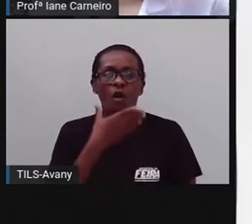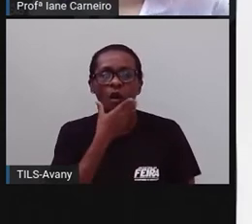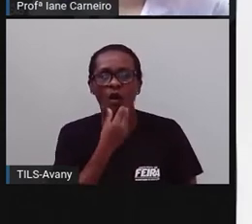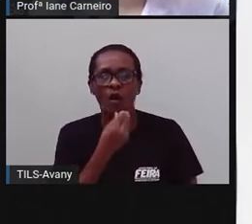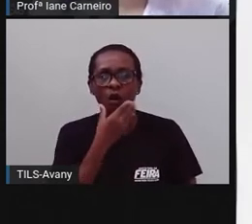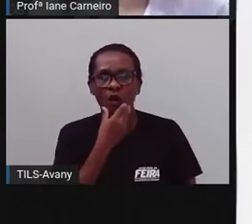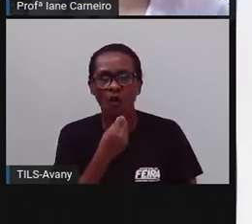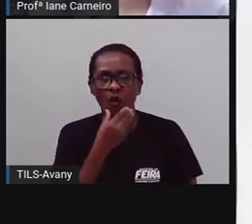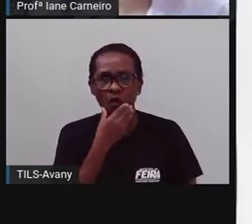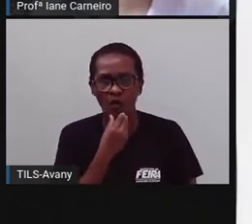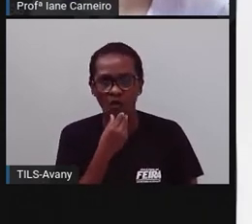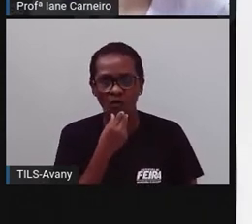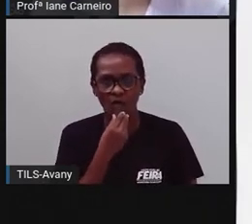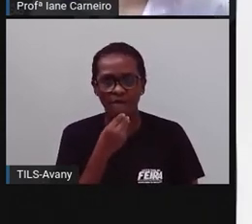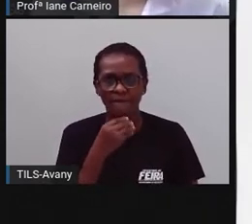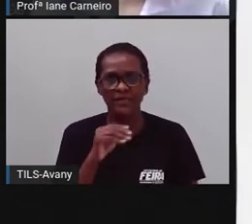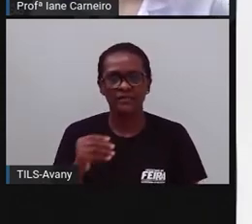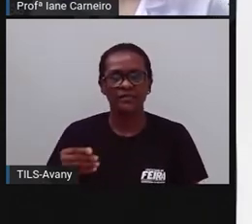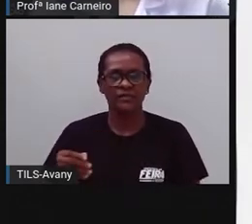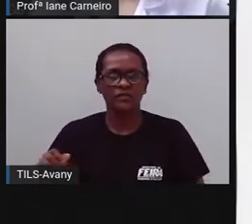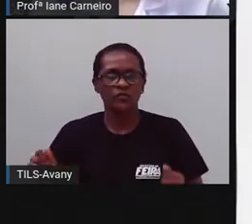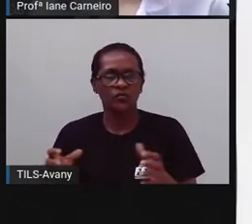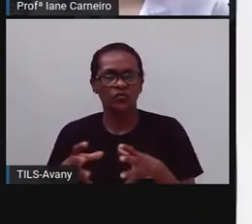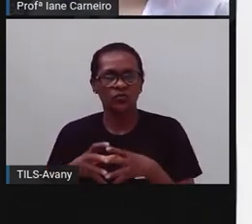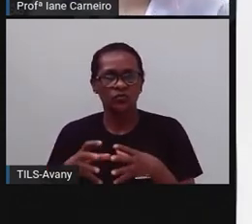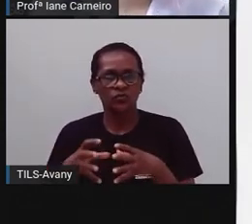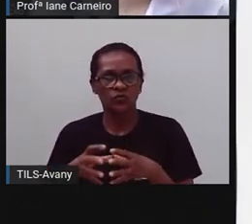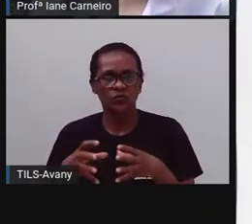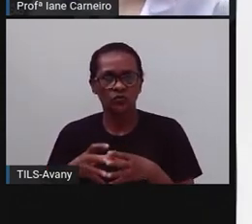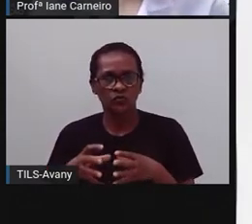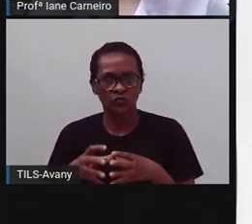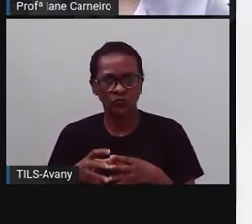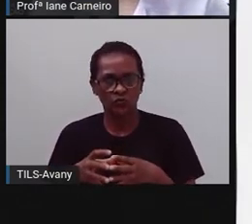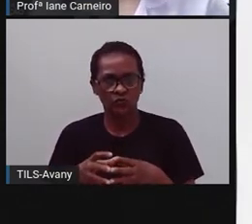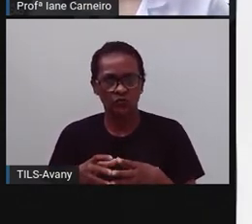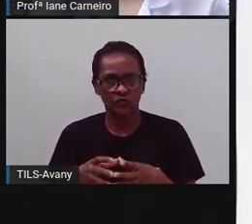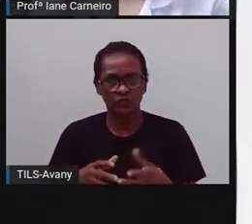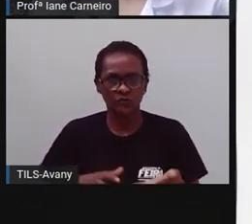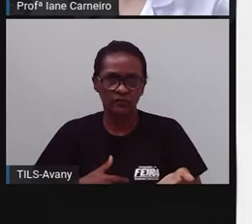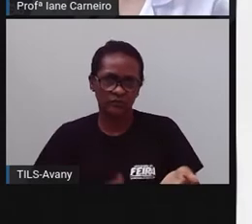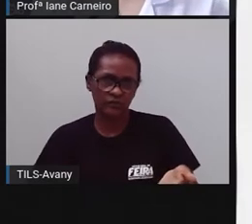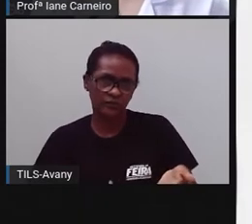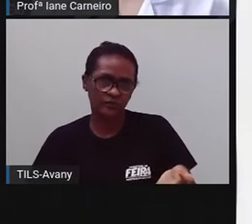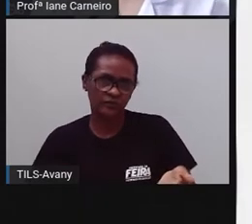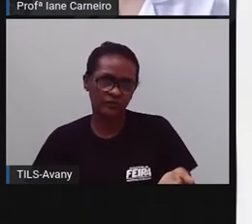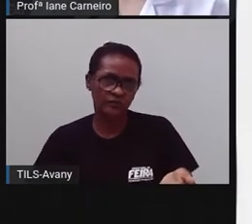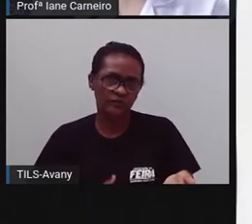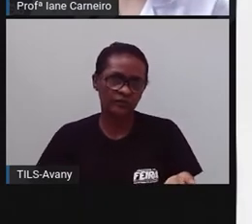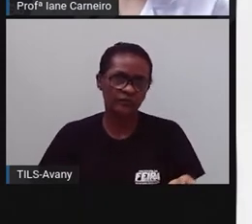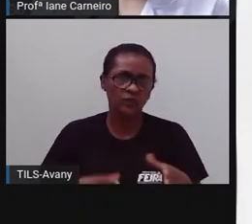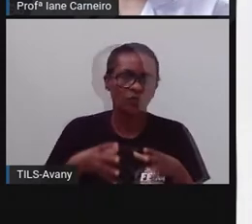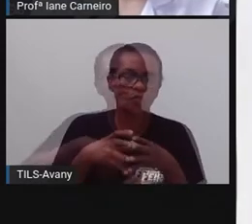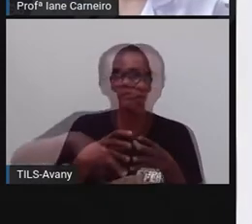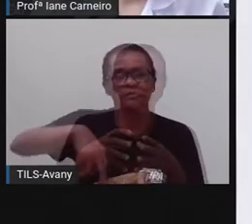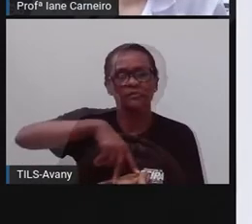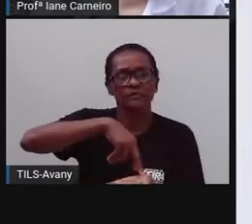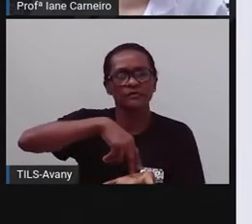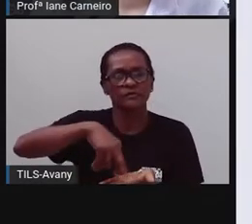o grupo Bambas do baile vai brincar com bolas no balé de acrobacias